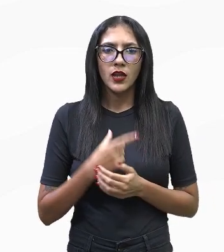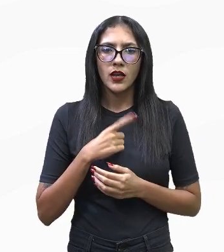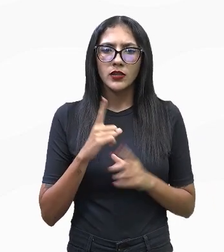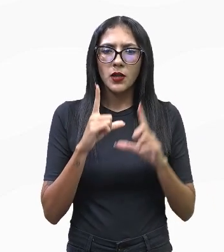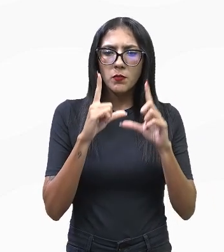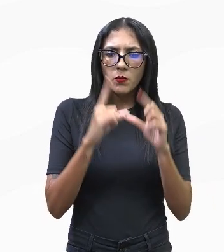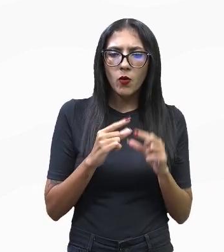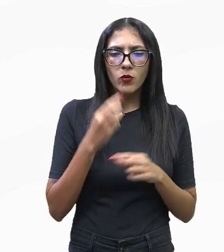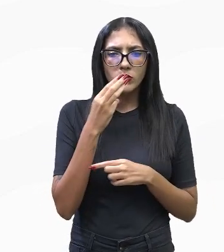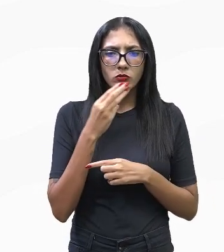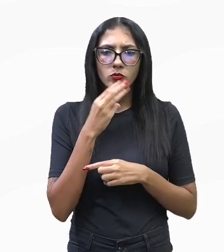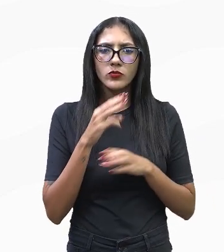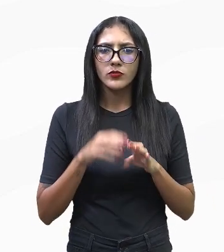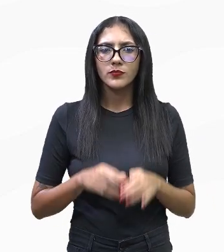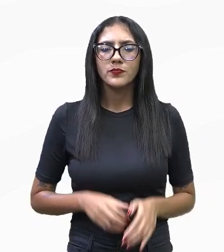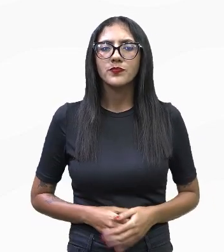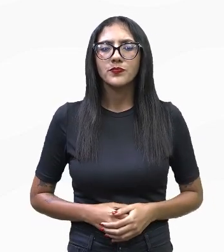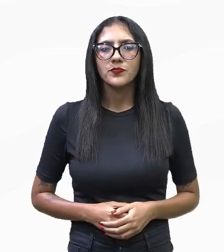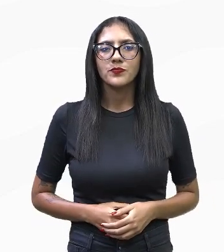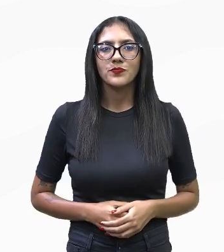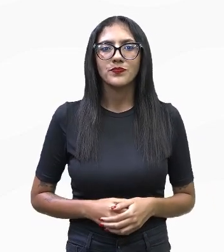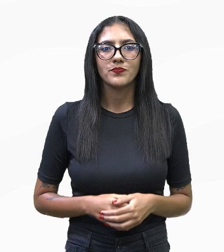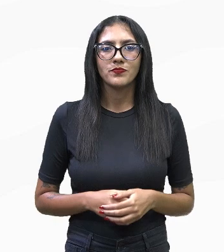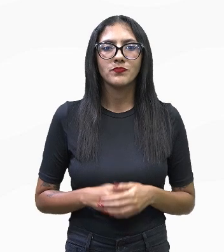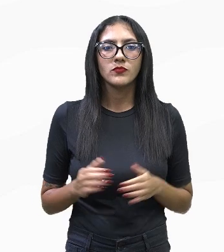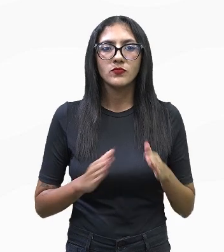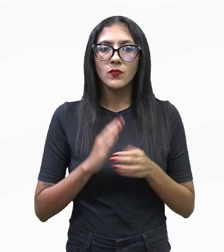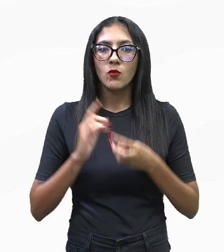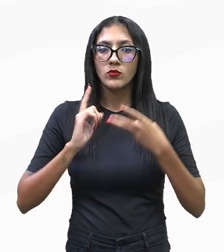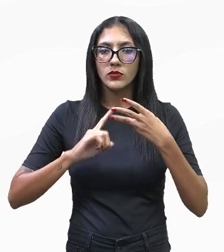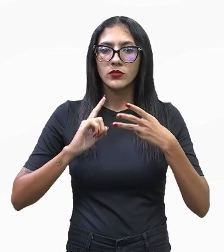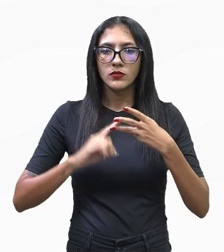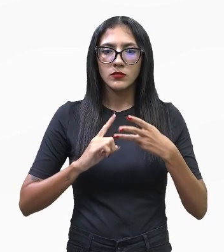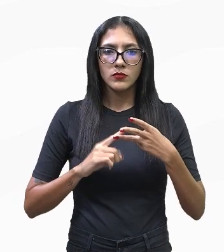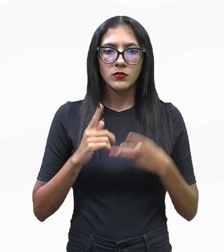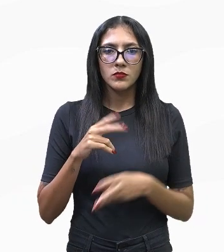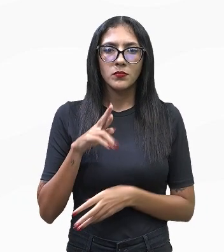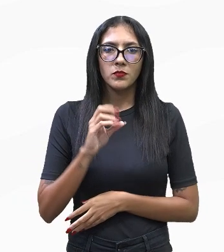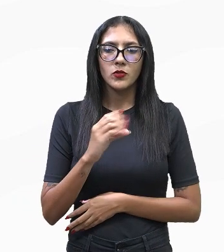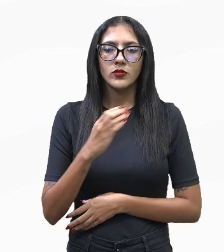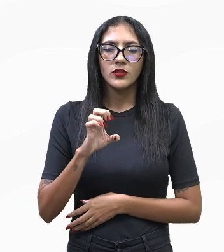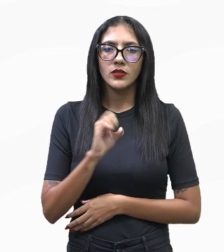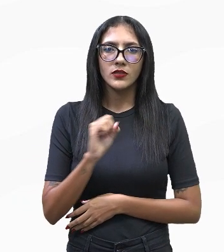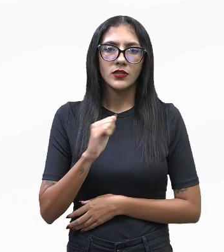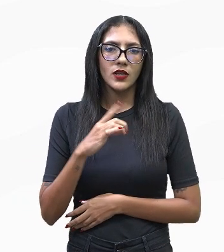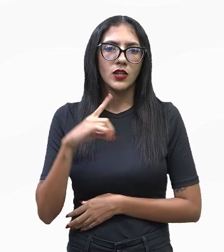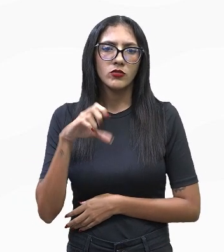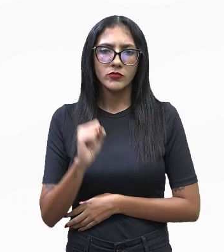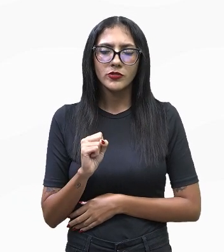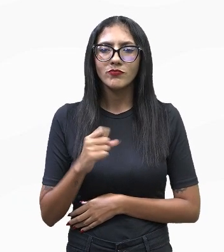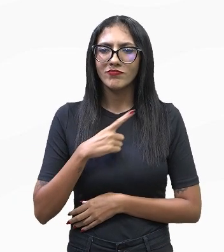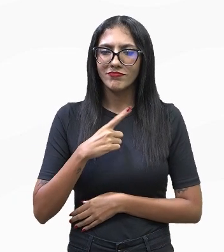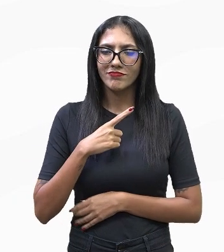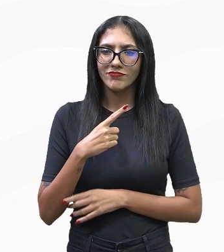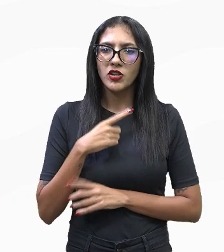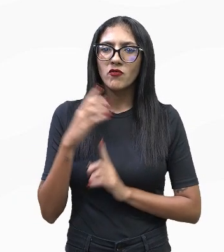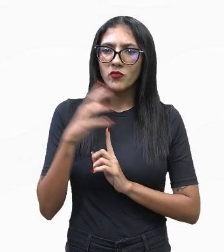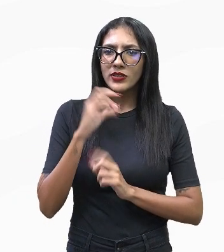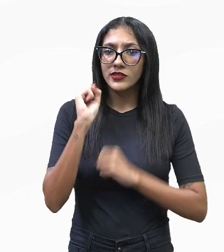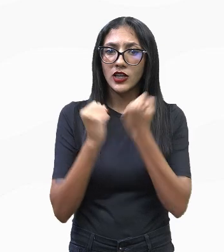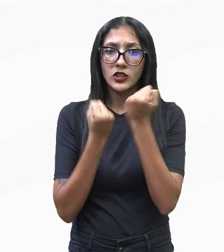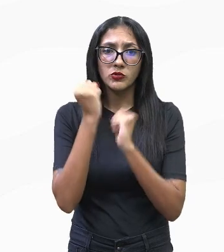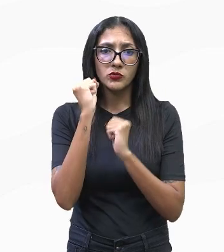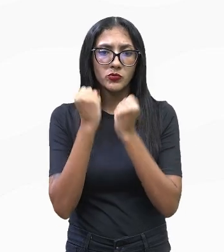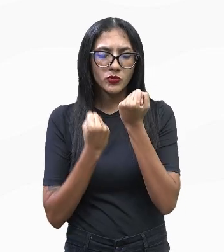da indústria. Certo. E nós temos os processados, então, né? Tem aquele minimamente processado, mas tem os processados. E aí os